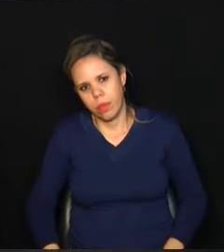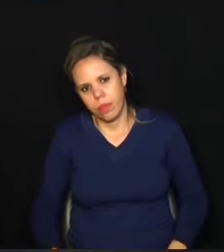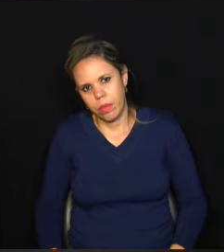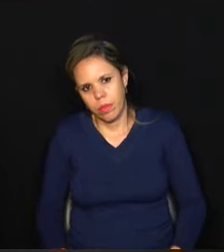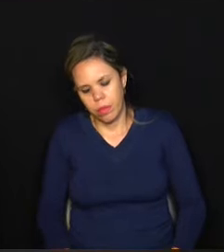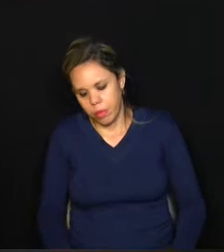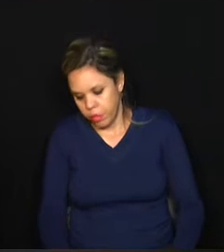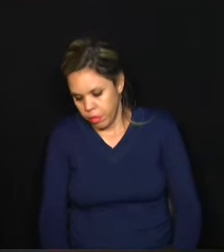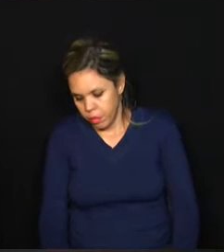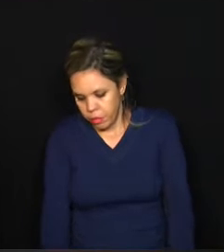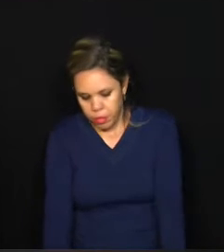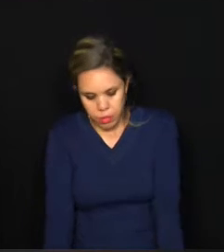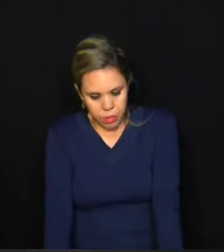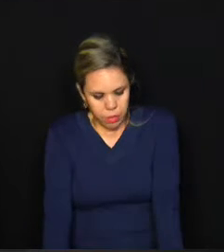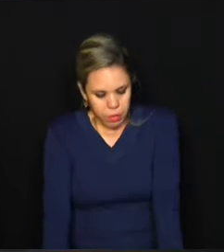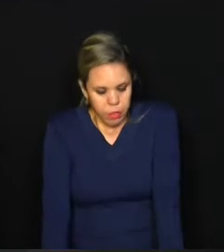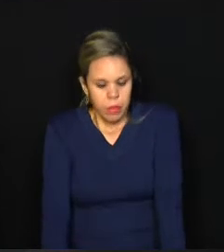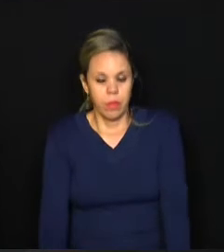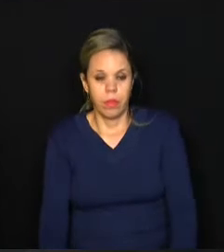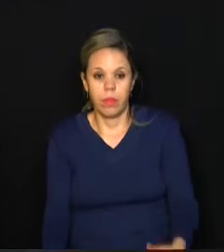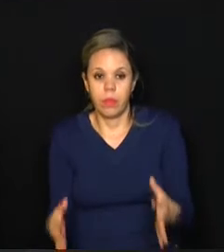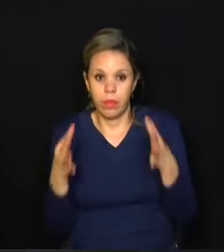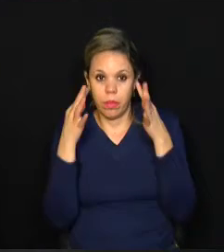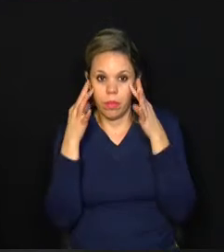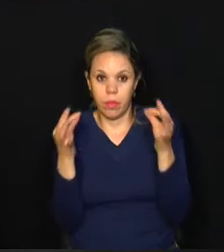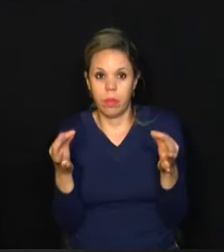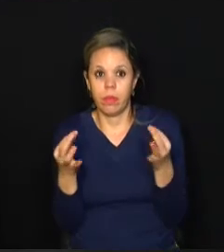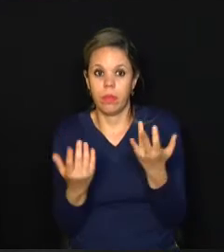de alerta para essa questão das